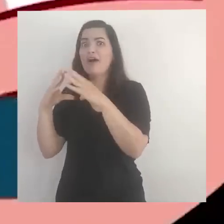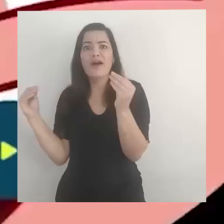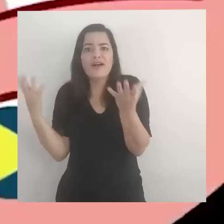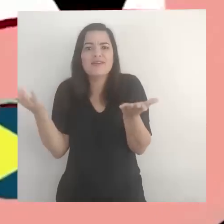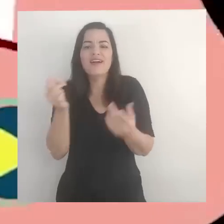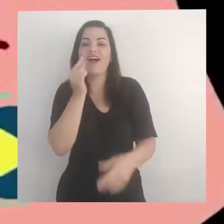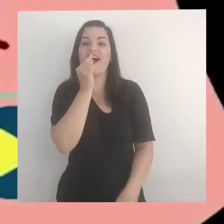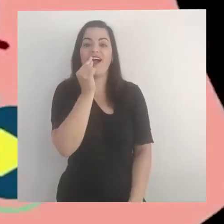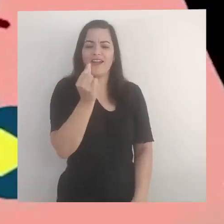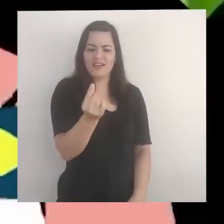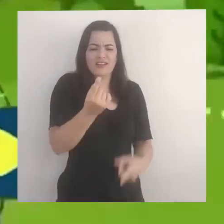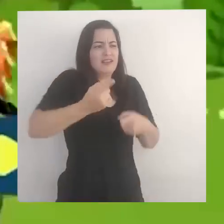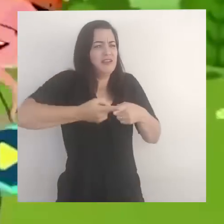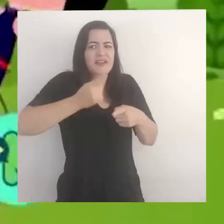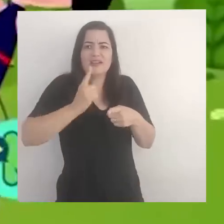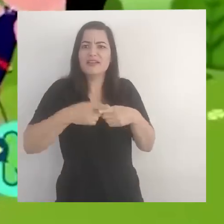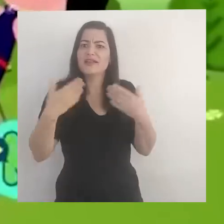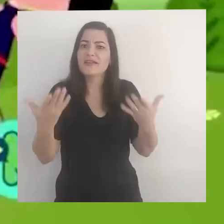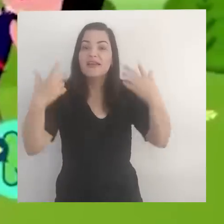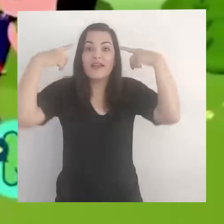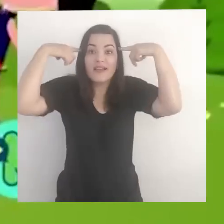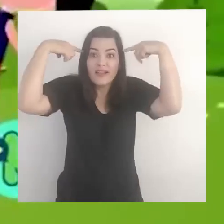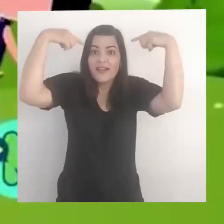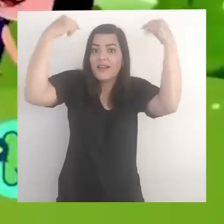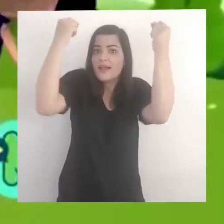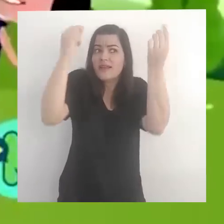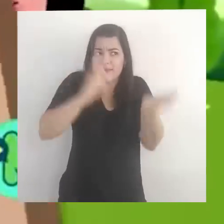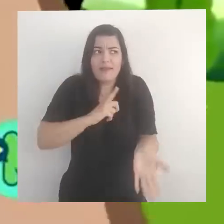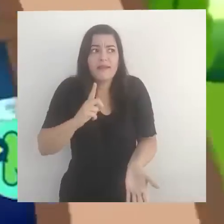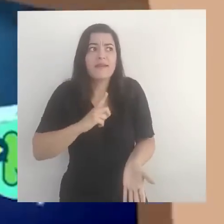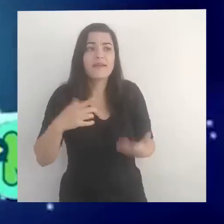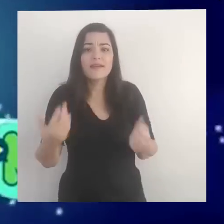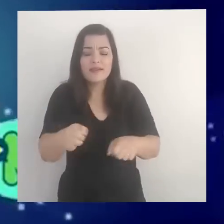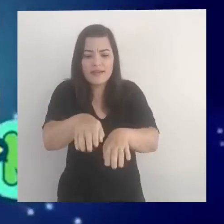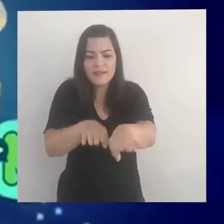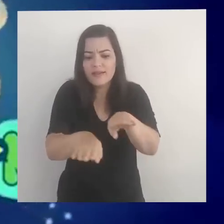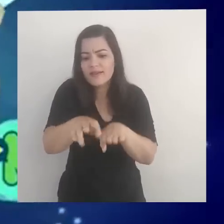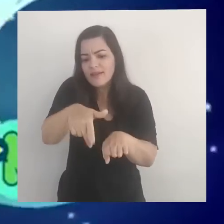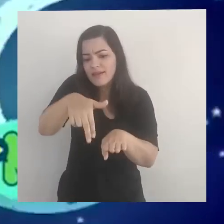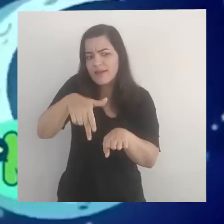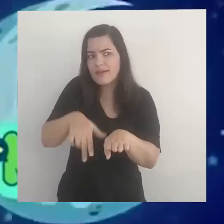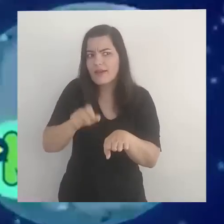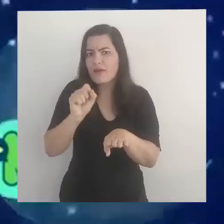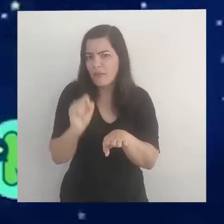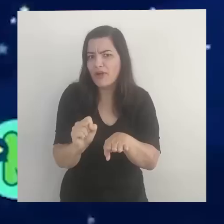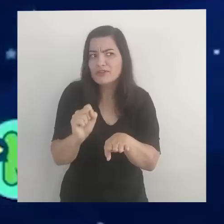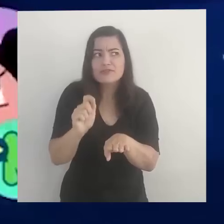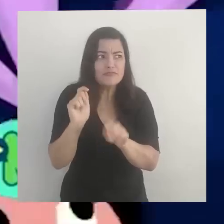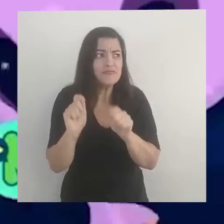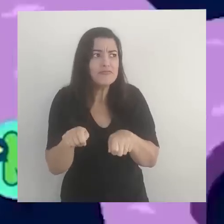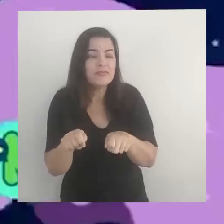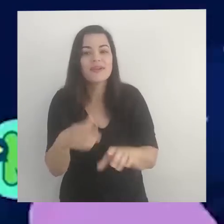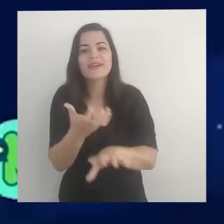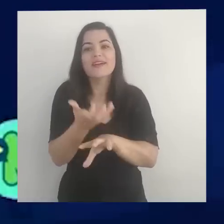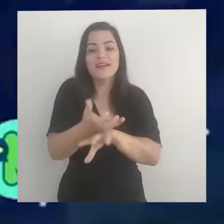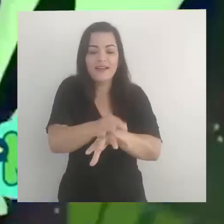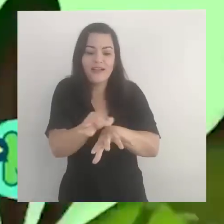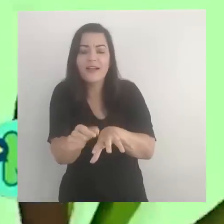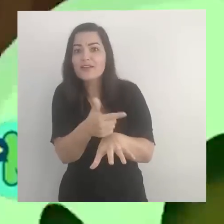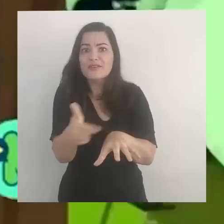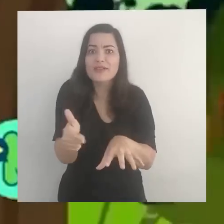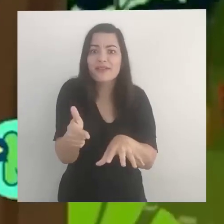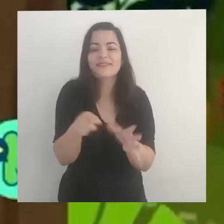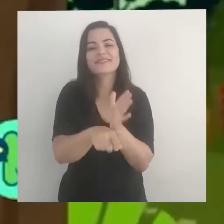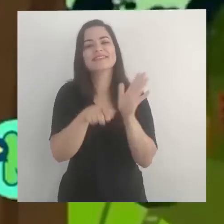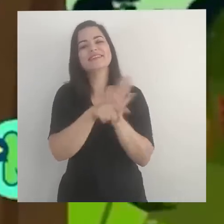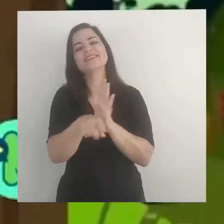gente perde dente, será que existe doente? Dá pra andar de trás pra frente, abacaxi não tem semente. Tudo que a pergunta a Luna